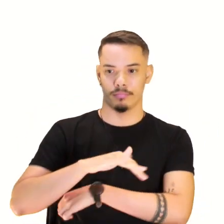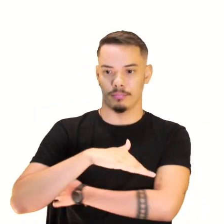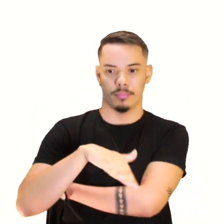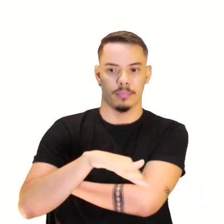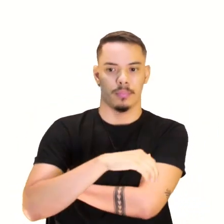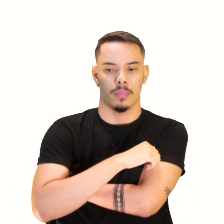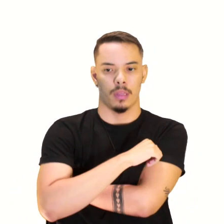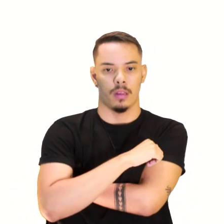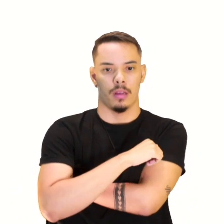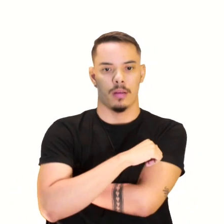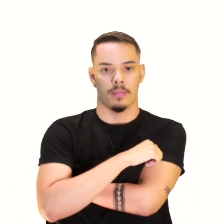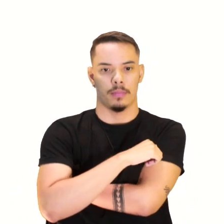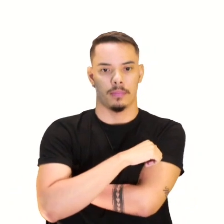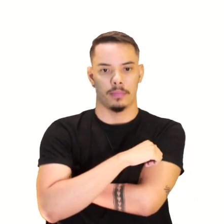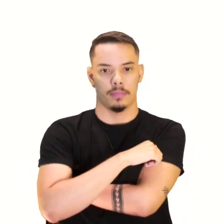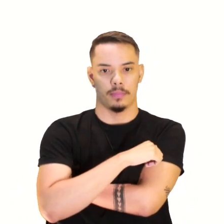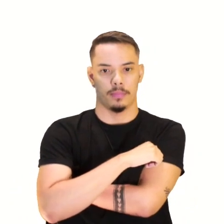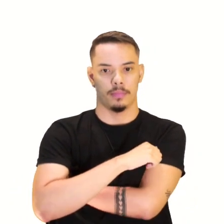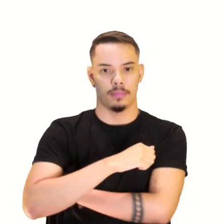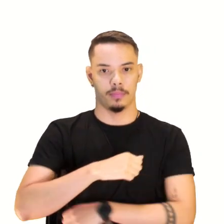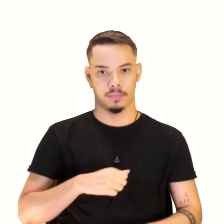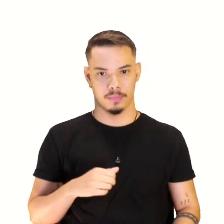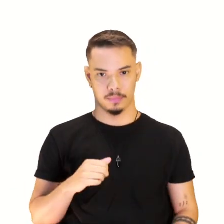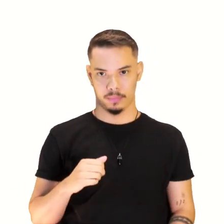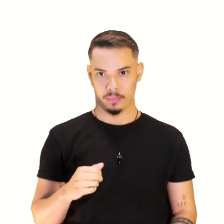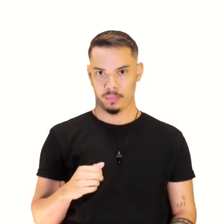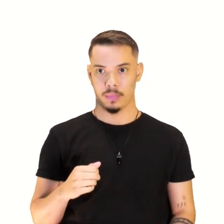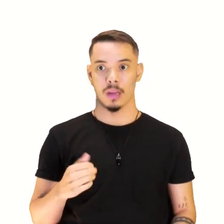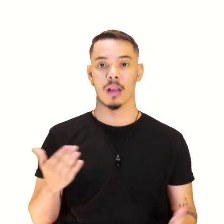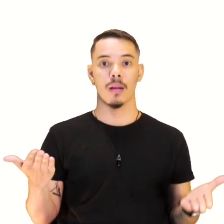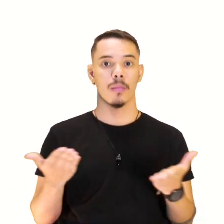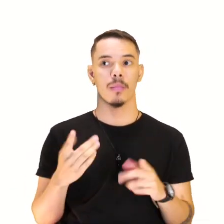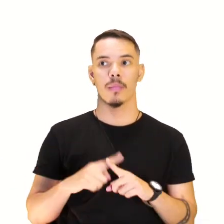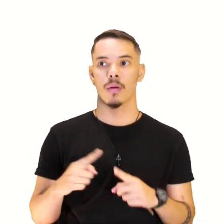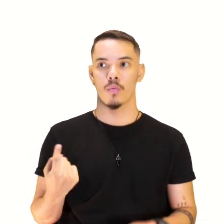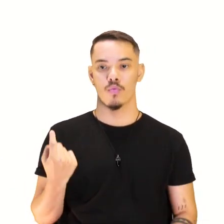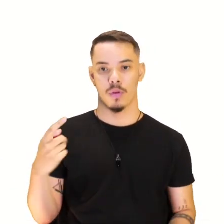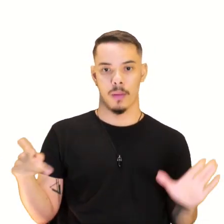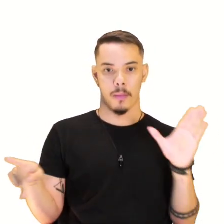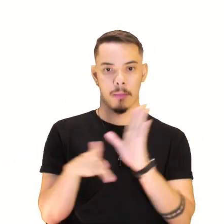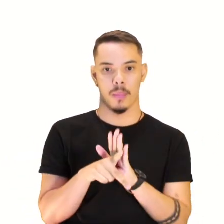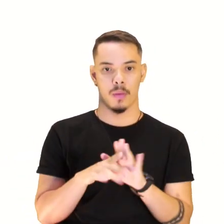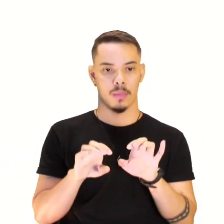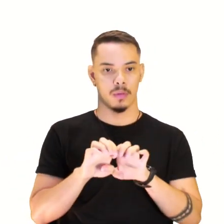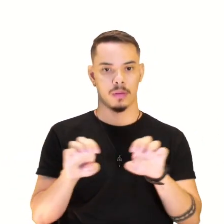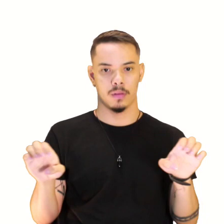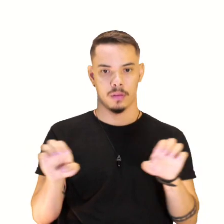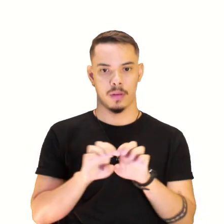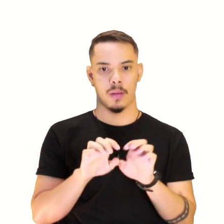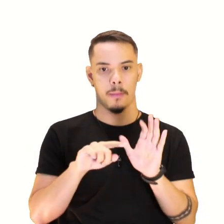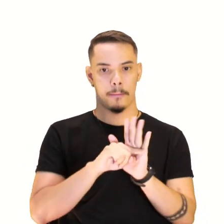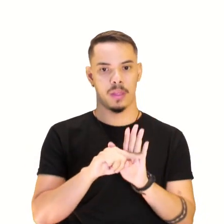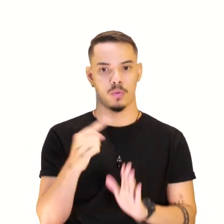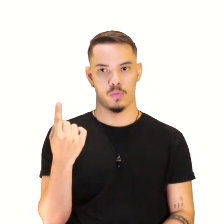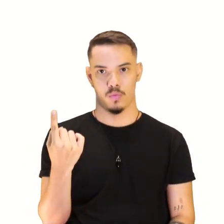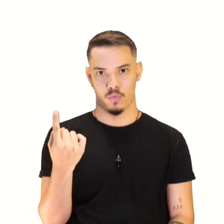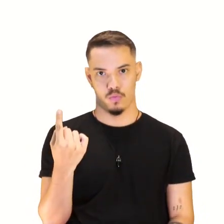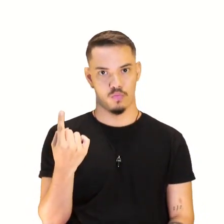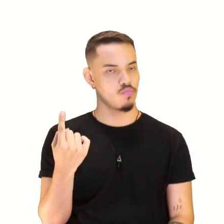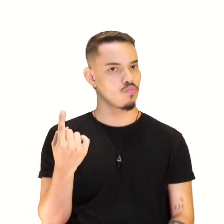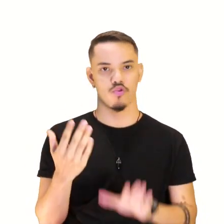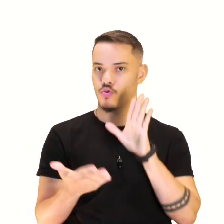coloco 15 e no lugar do R eu coloco 4. A única coisa que é própria da equação é o menos 1. O menos